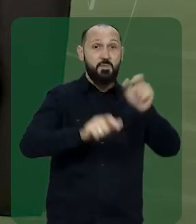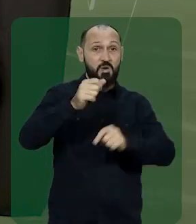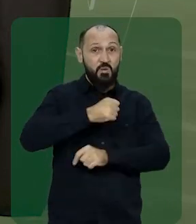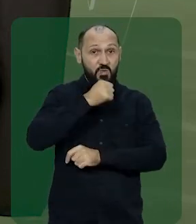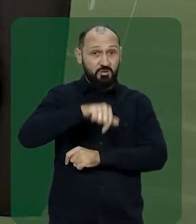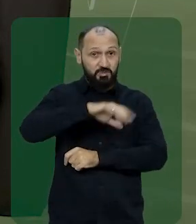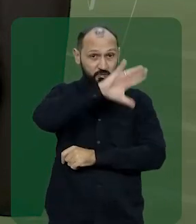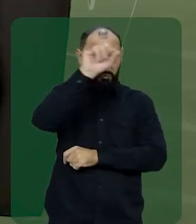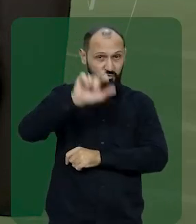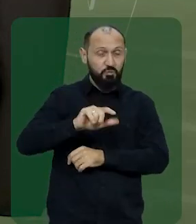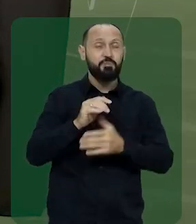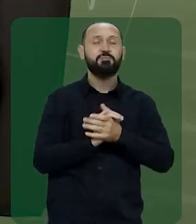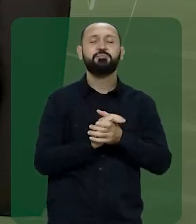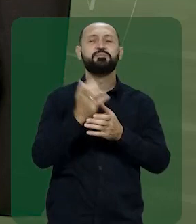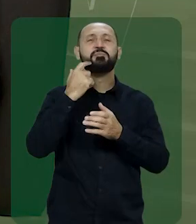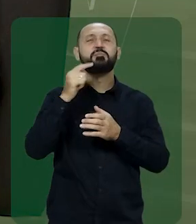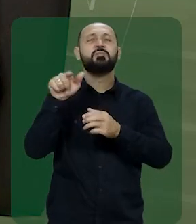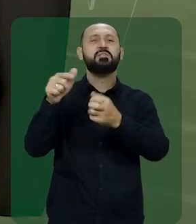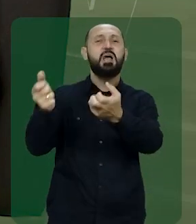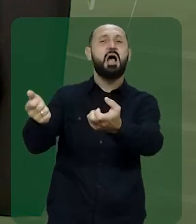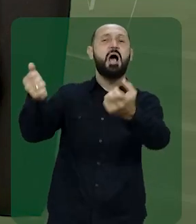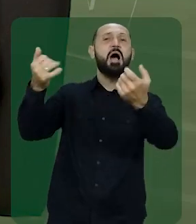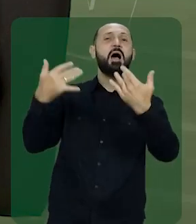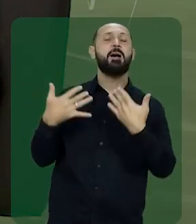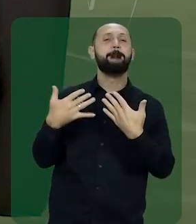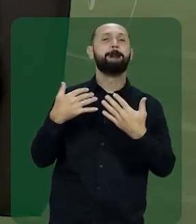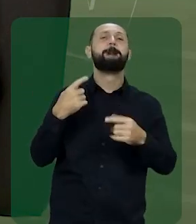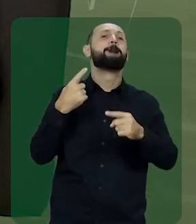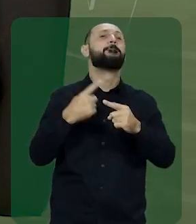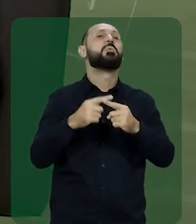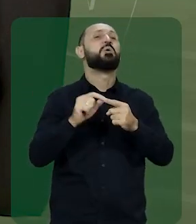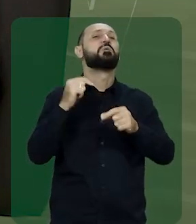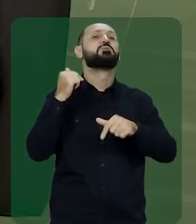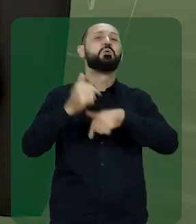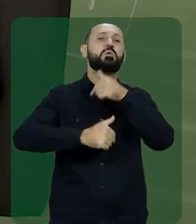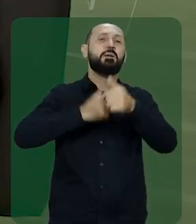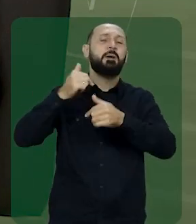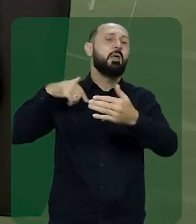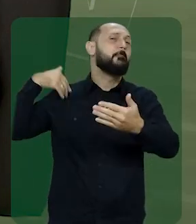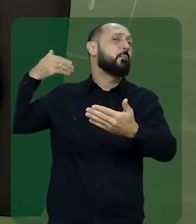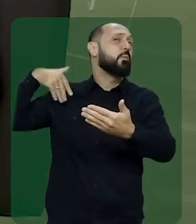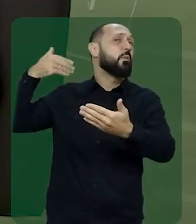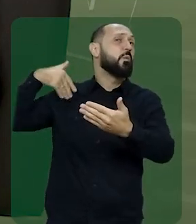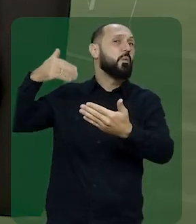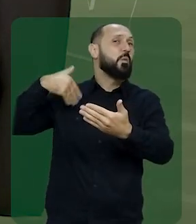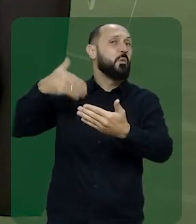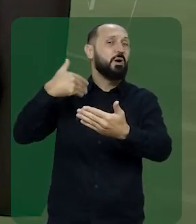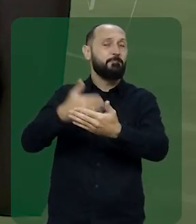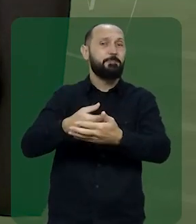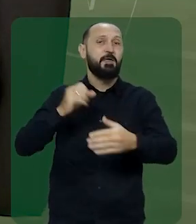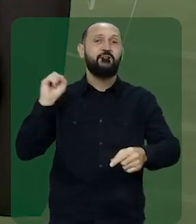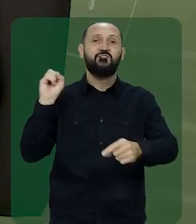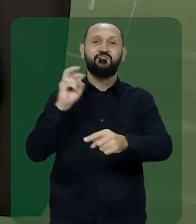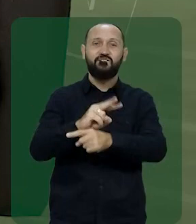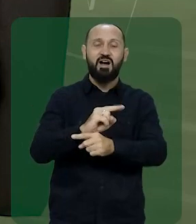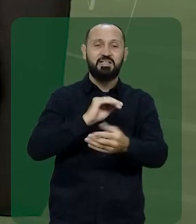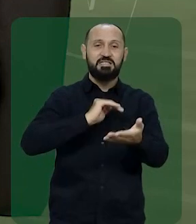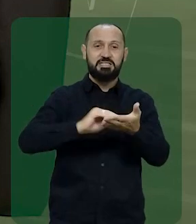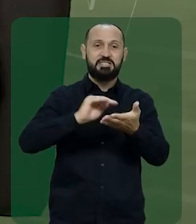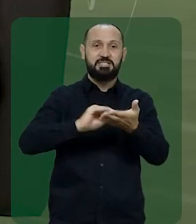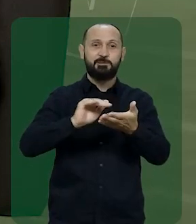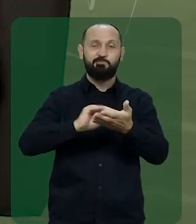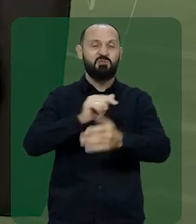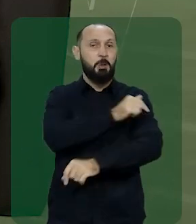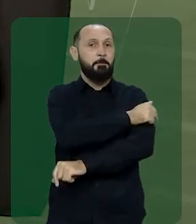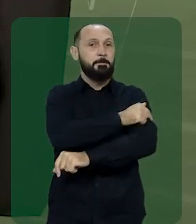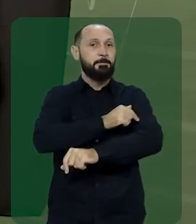nosso estado, eu gostaria que a senhora contasse para a gente um pouquinho dessa sua trajetória, até chegar hoje ao cargo de subsecretária de